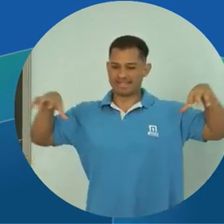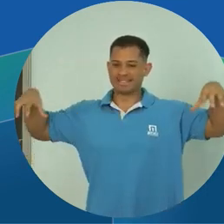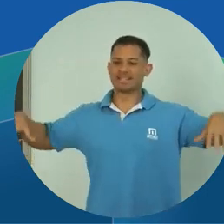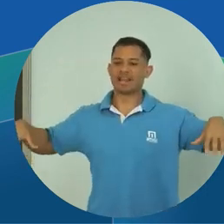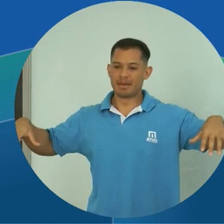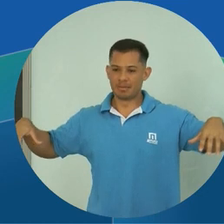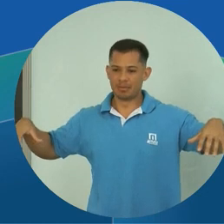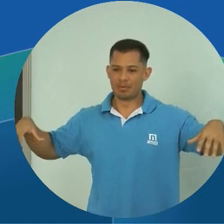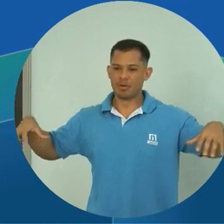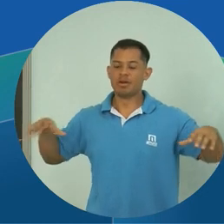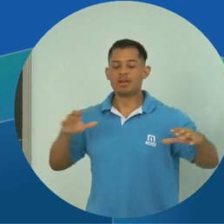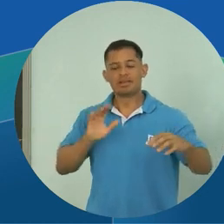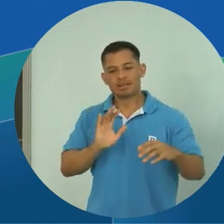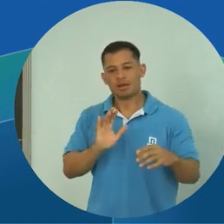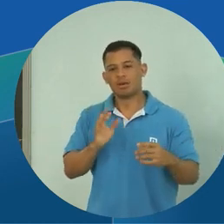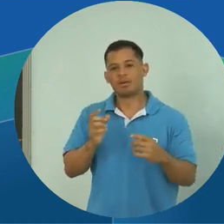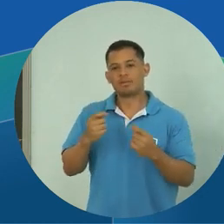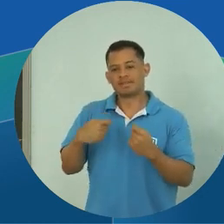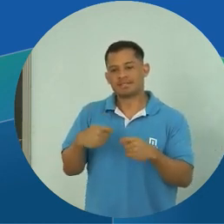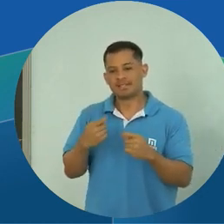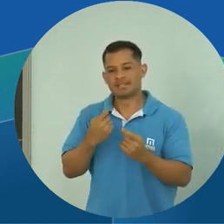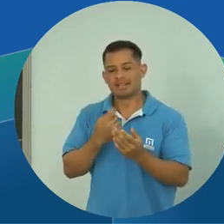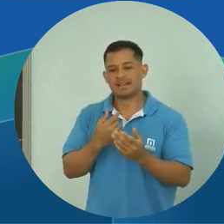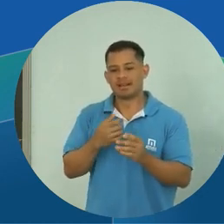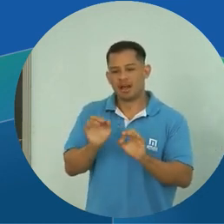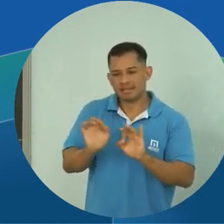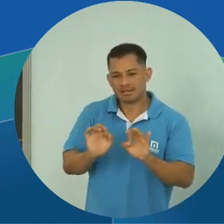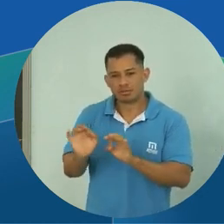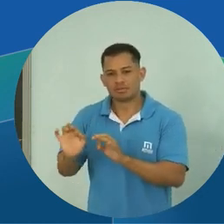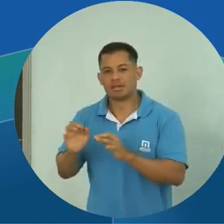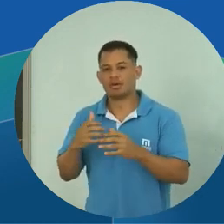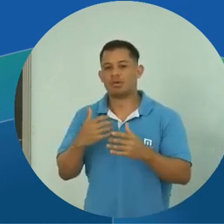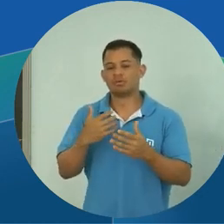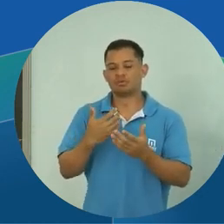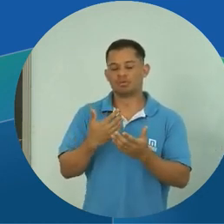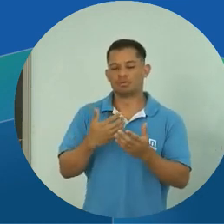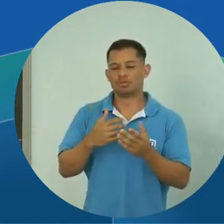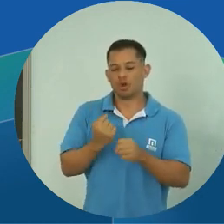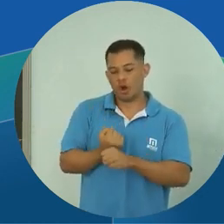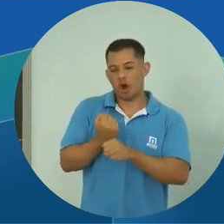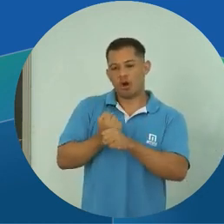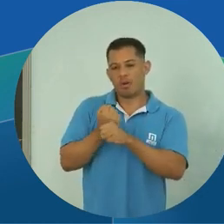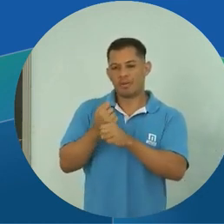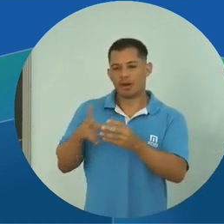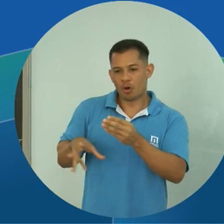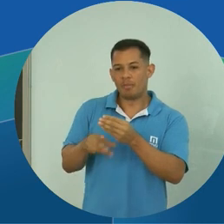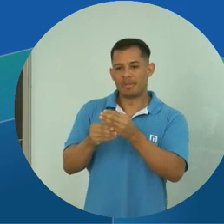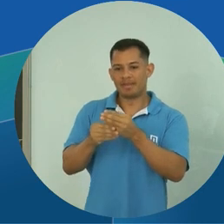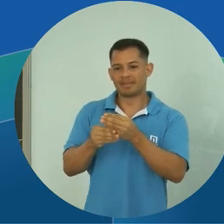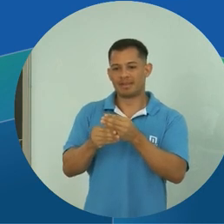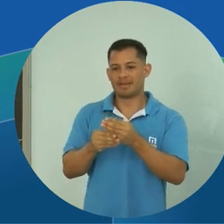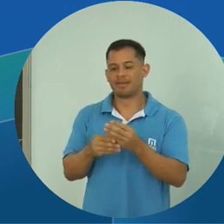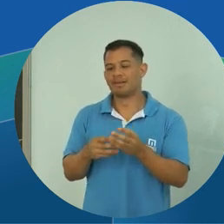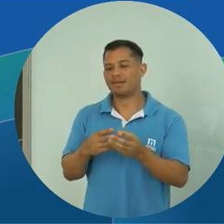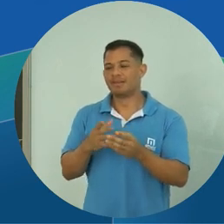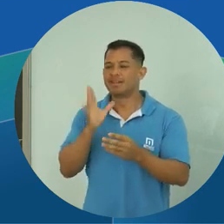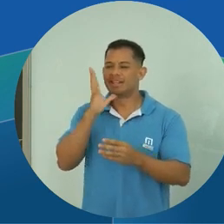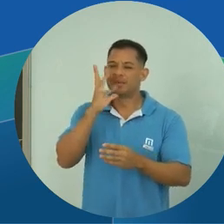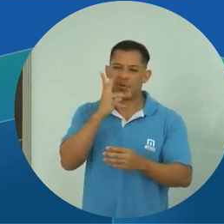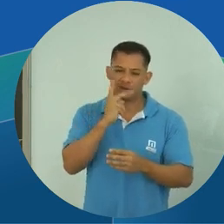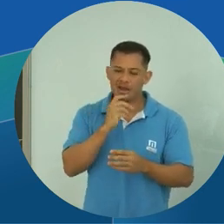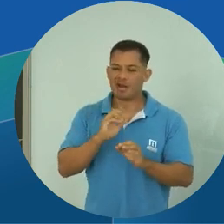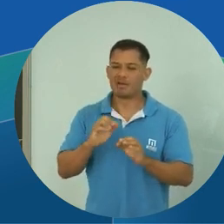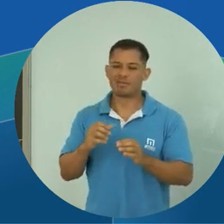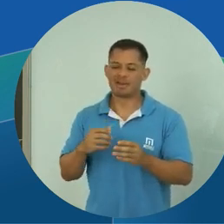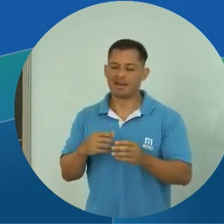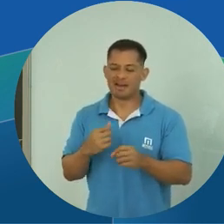também ainda teria uma execução de obras complementares que a gente demoraria para montar as